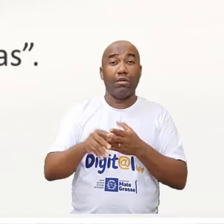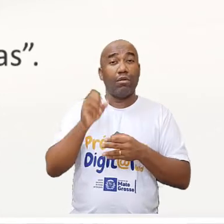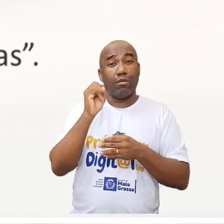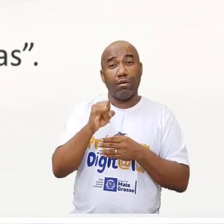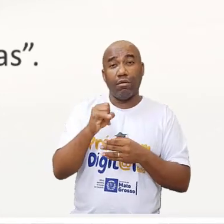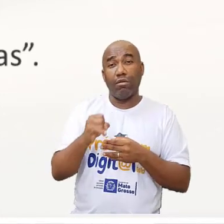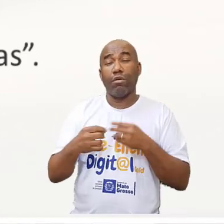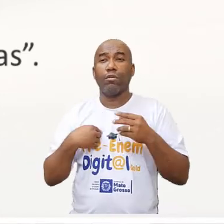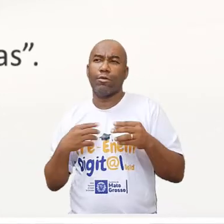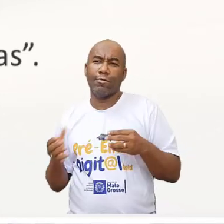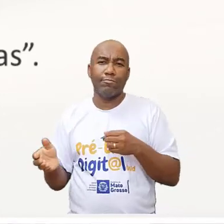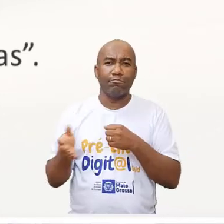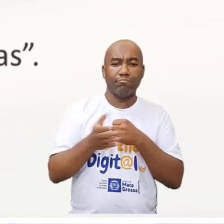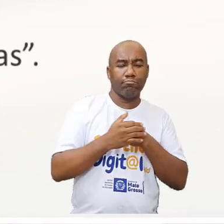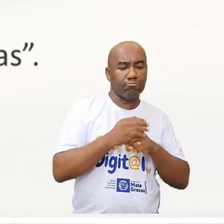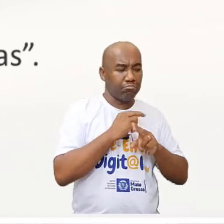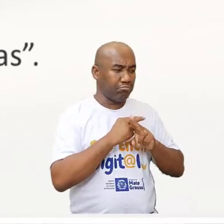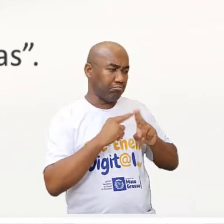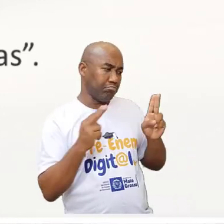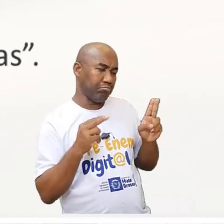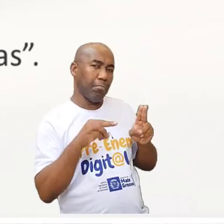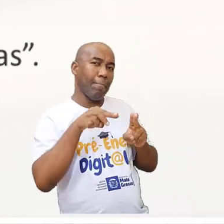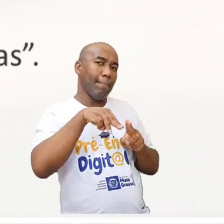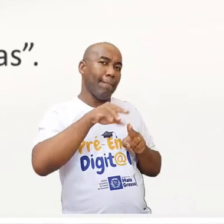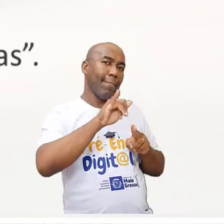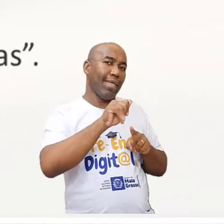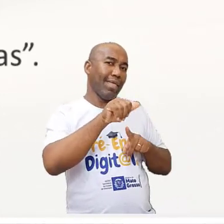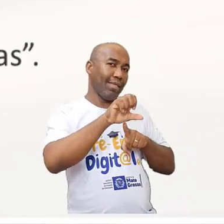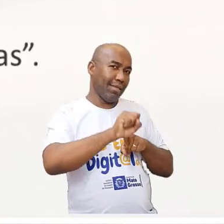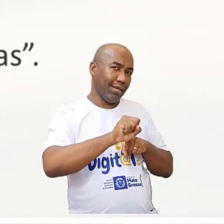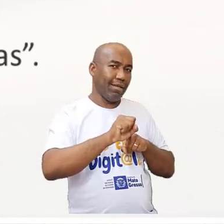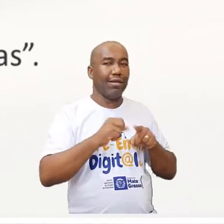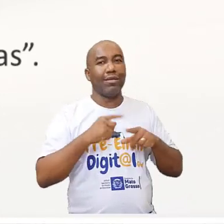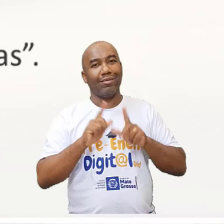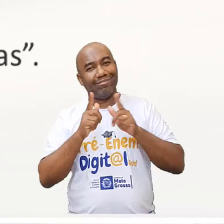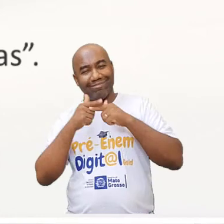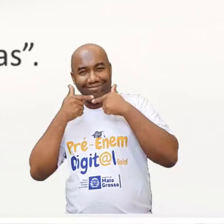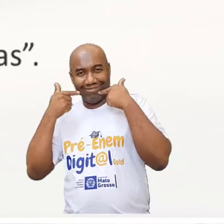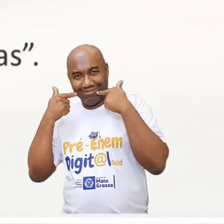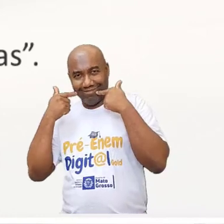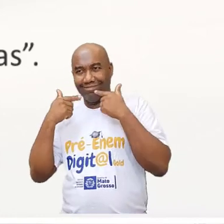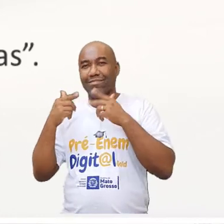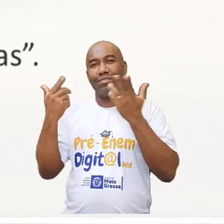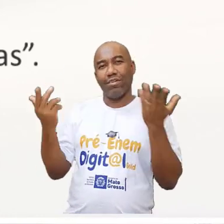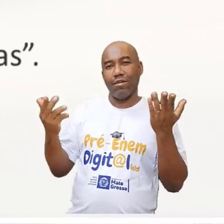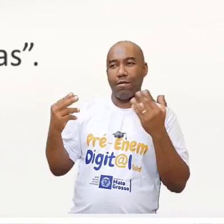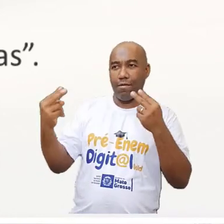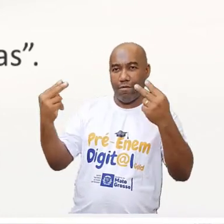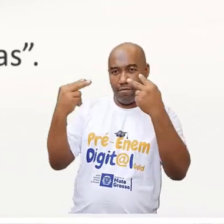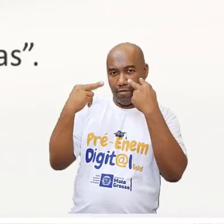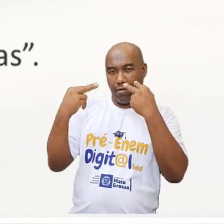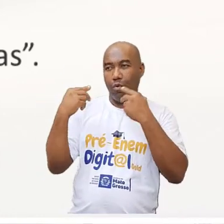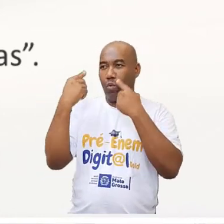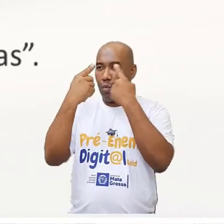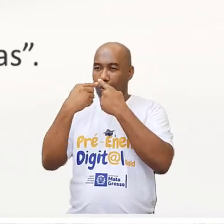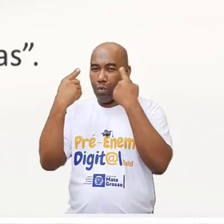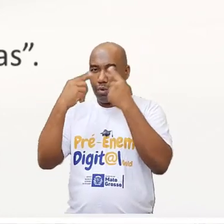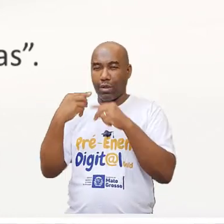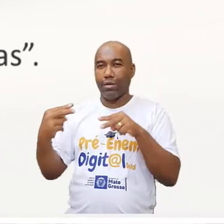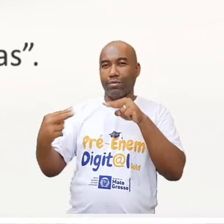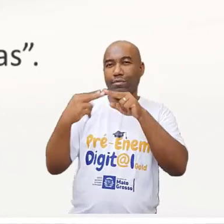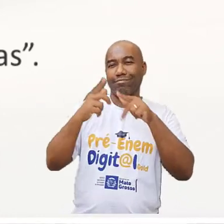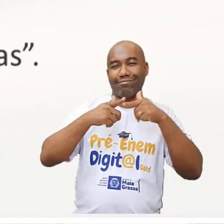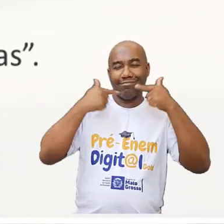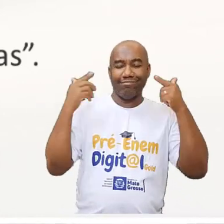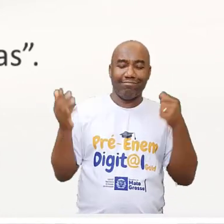tento esconder meias verdades, você conhece o meu sorriso, lê o meu olhar. O meu sorriso é só